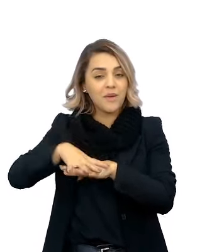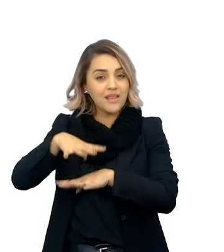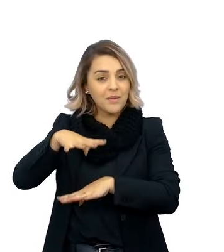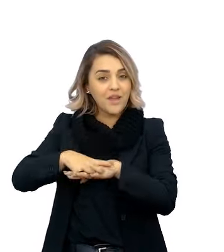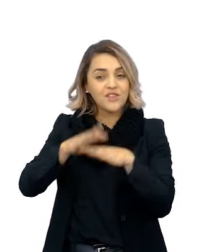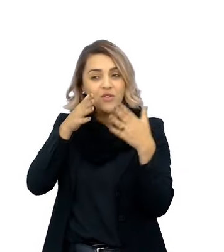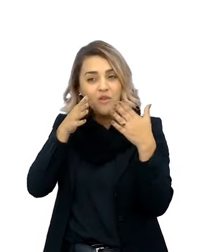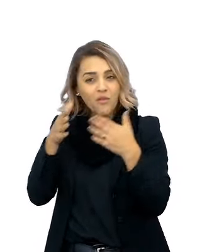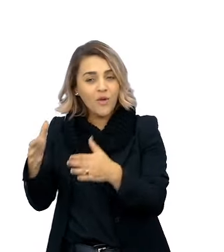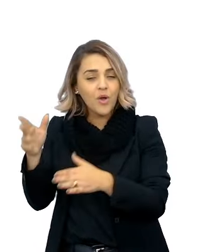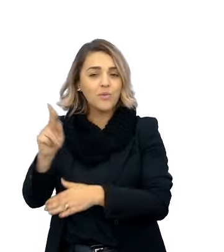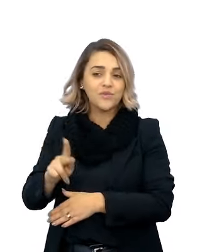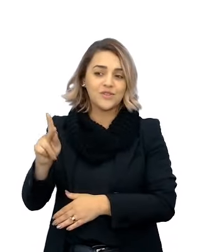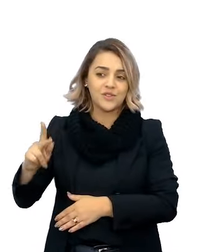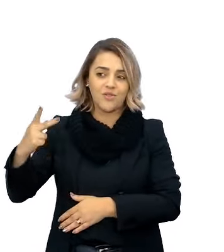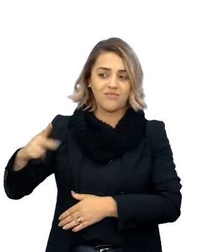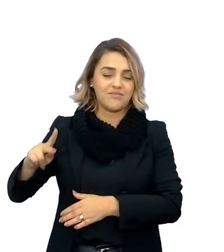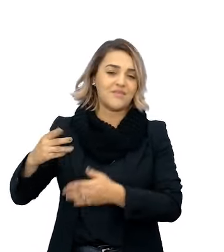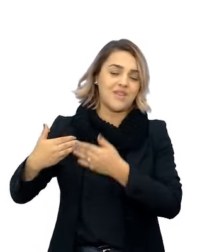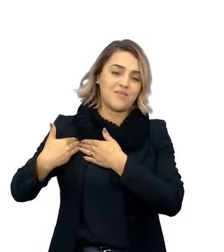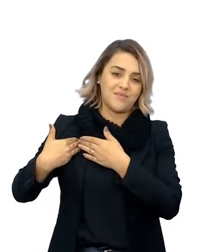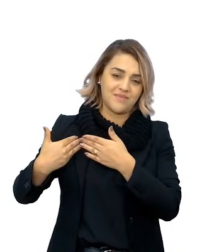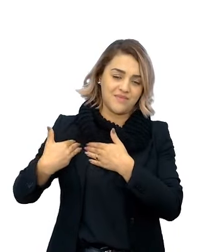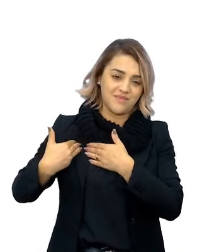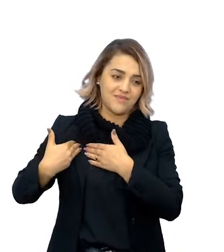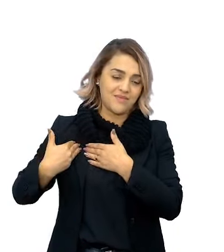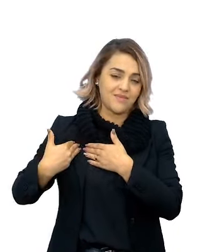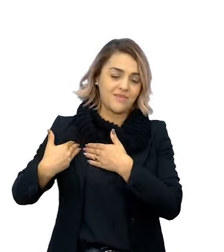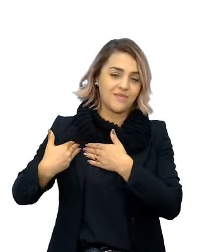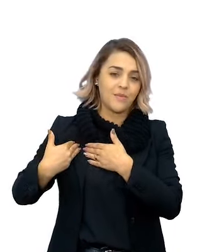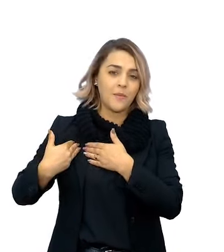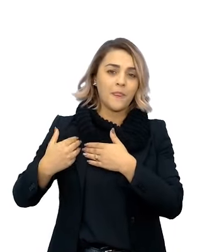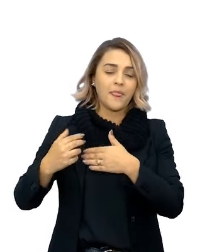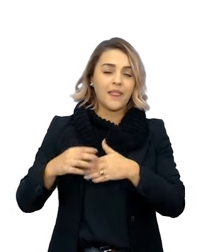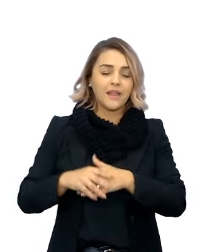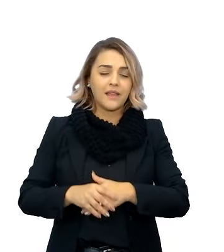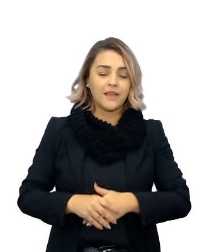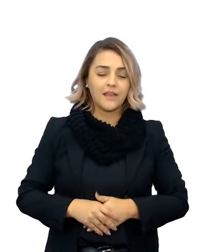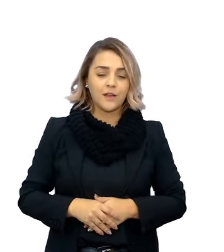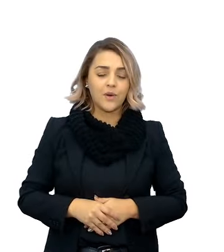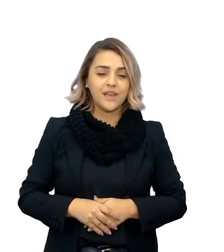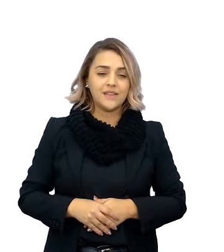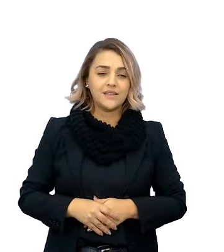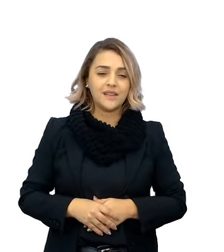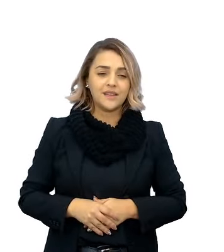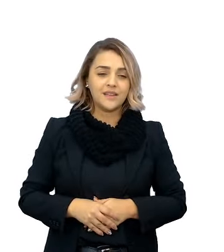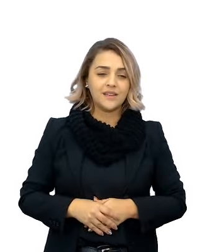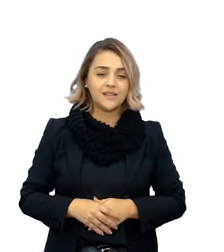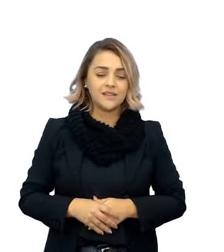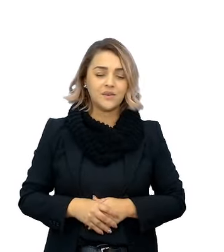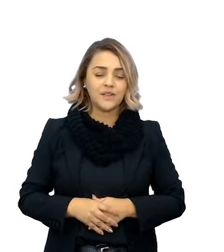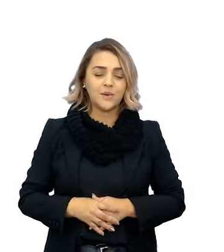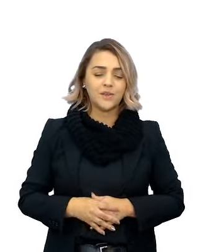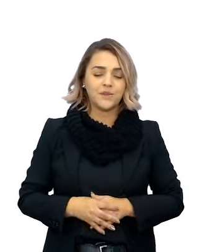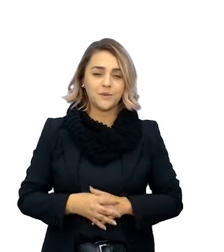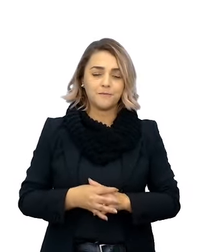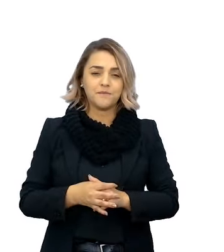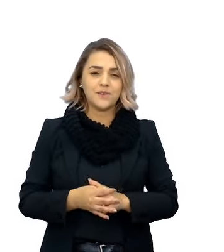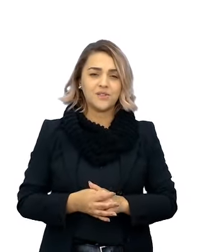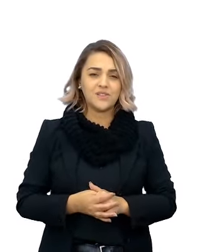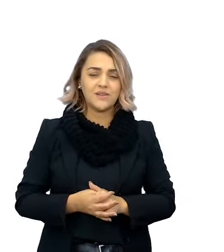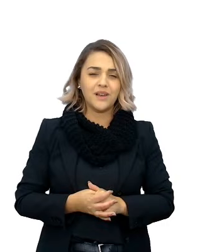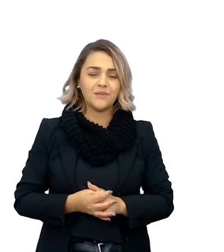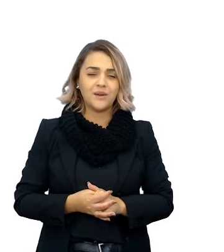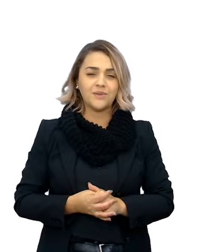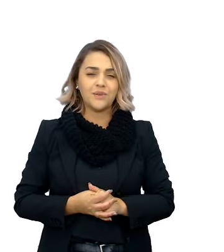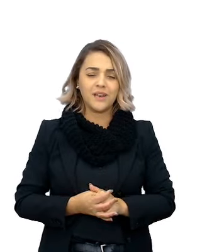professor que ensina matemática, né, de matemática, tá? Então, nós, na nossa primeira formação, deixa eu falar uma coisa